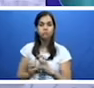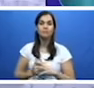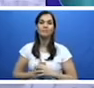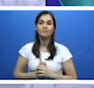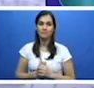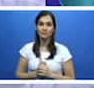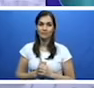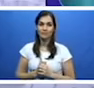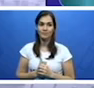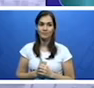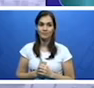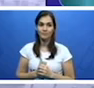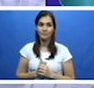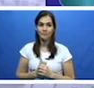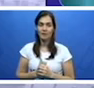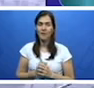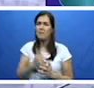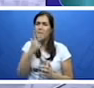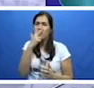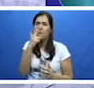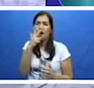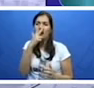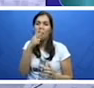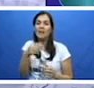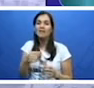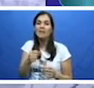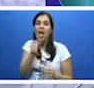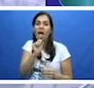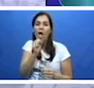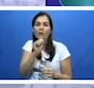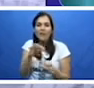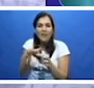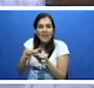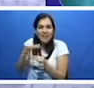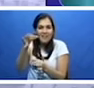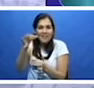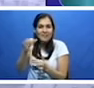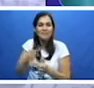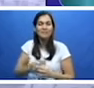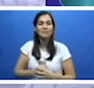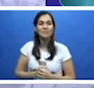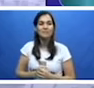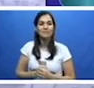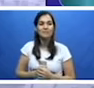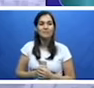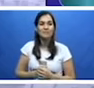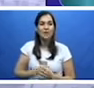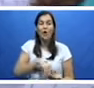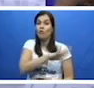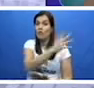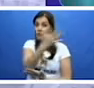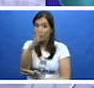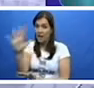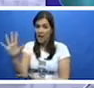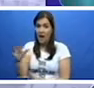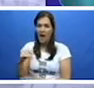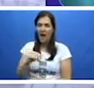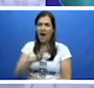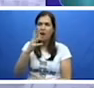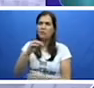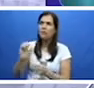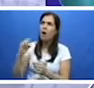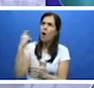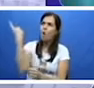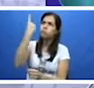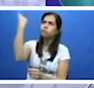que o cone que é semelhante a uma casquinha de sorvete bom florestas com árvores altas são